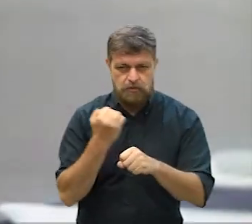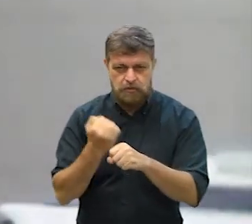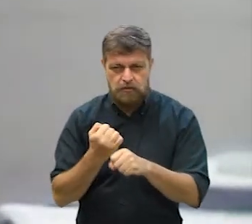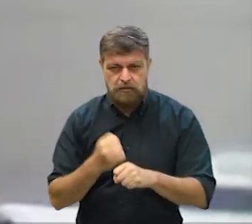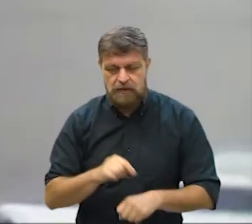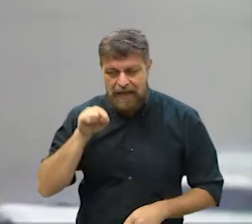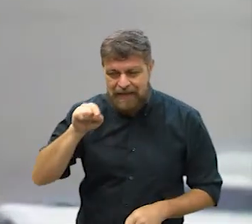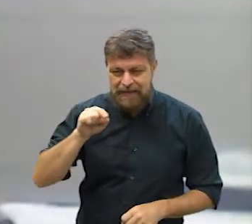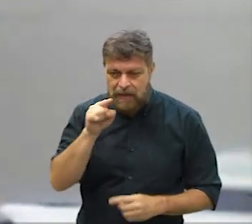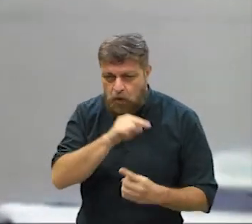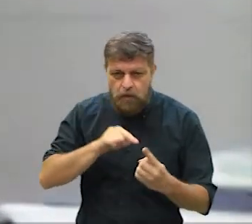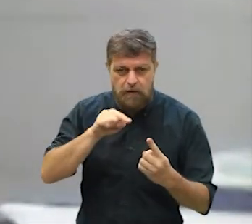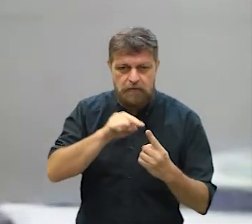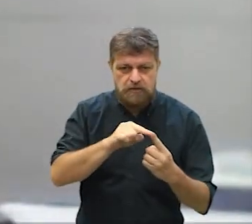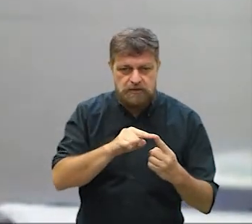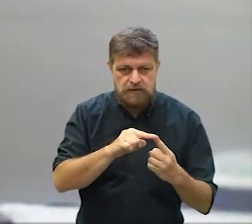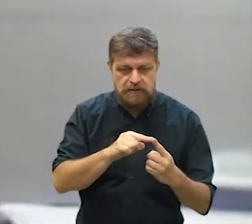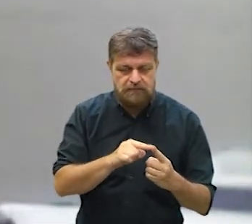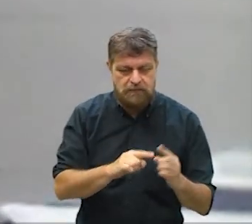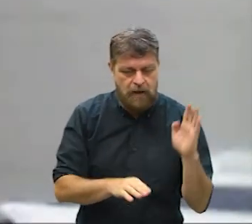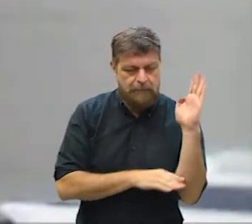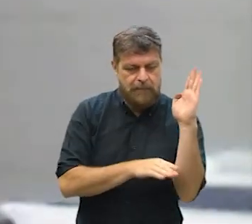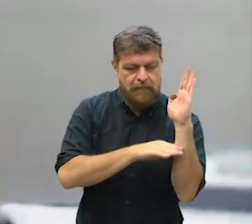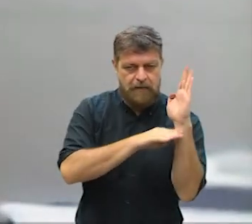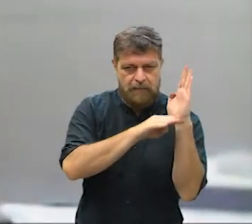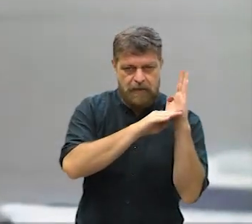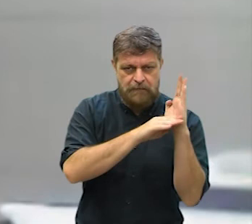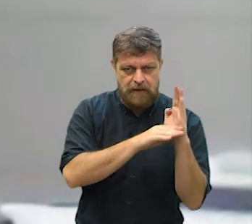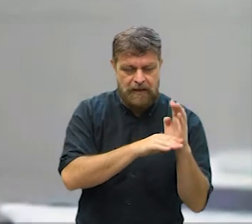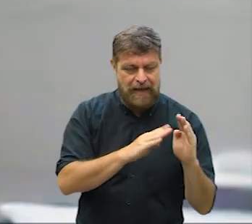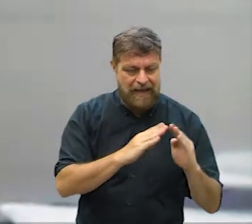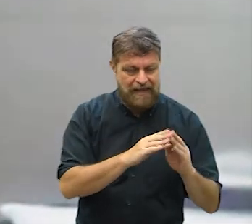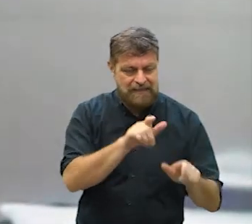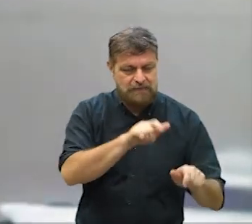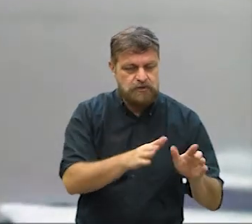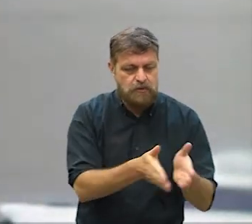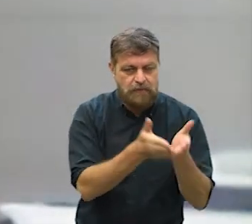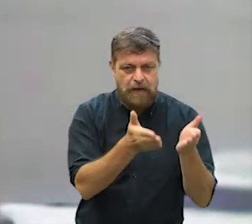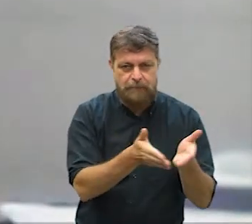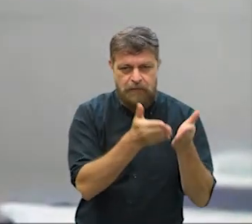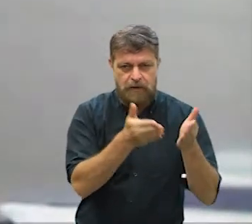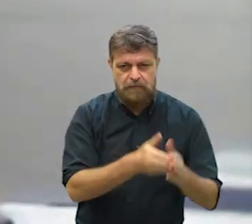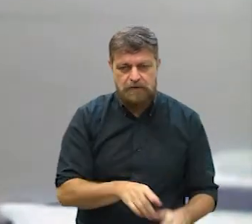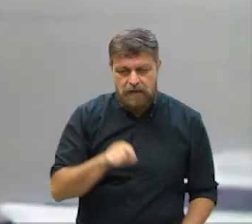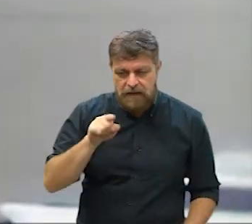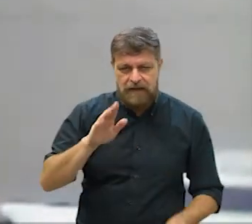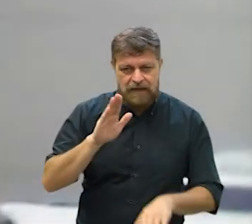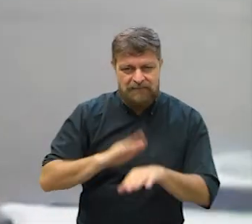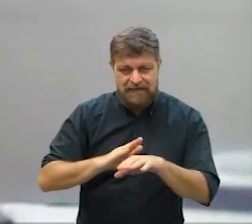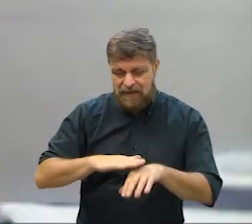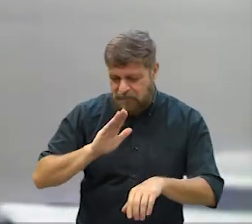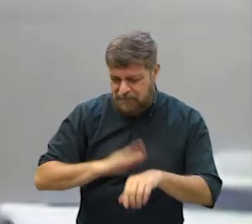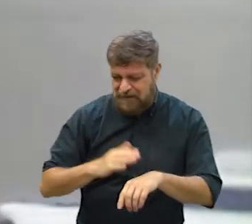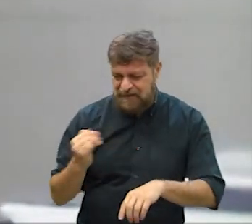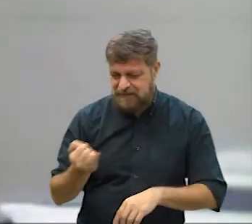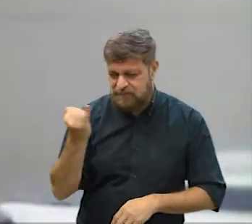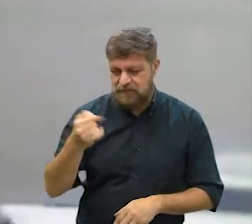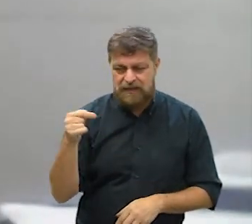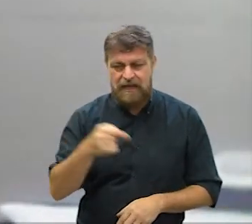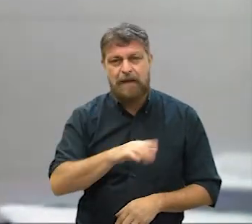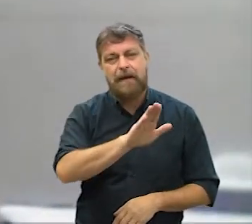o negócio dela é habitação popular. Então, quem faz isso, faz mais e, portanto, faz mais